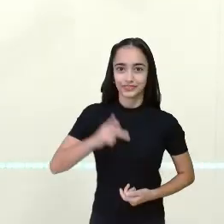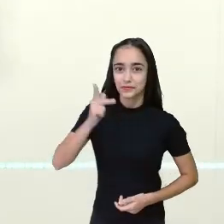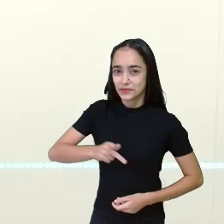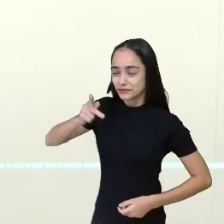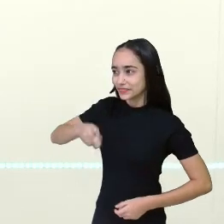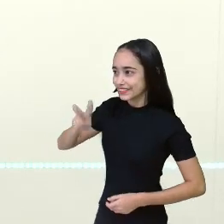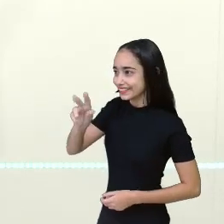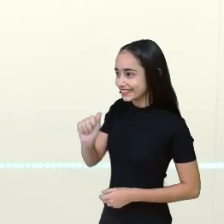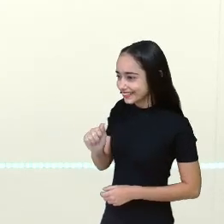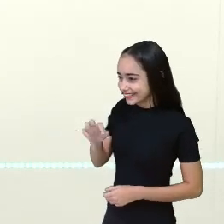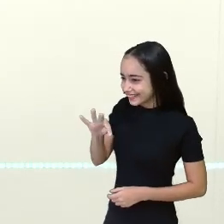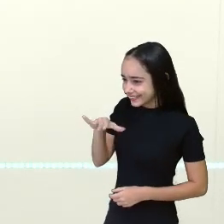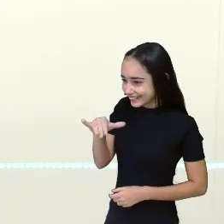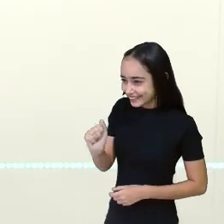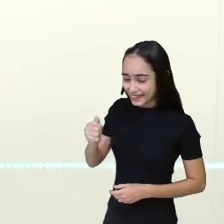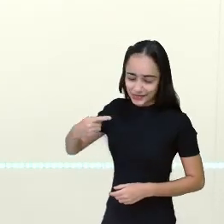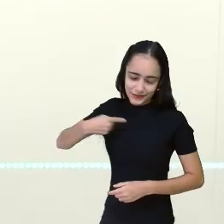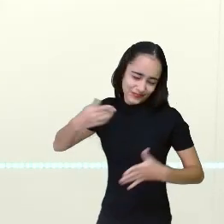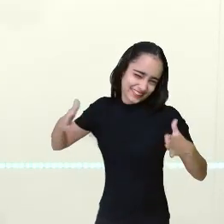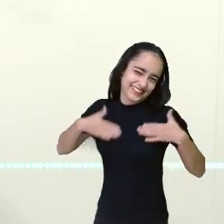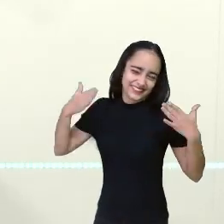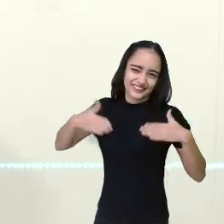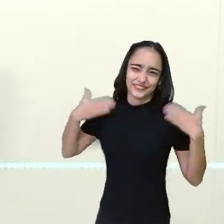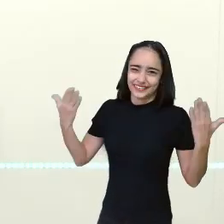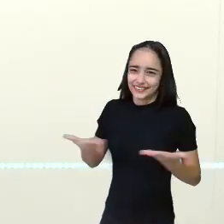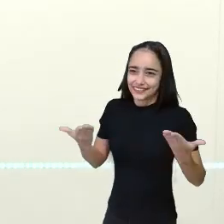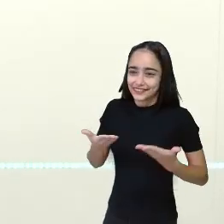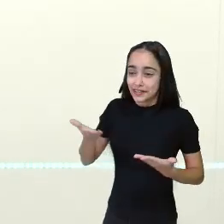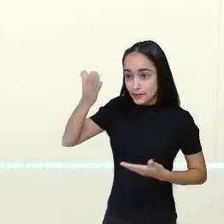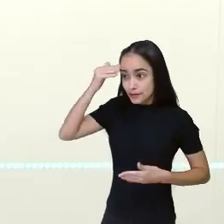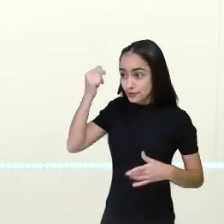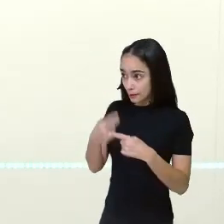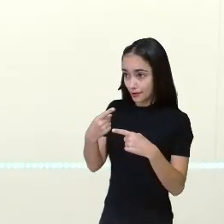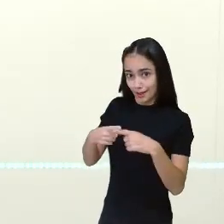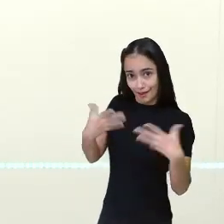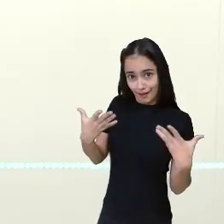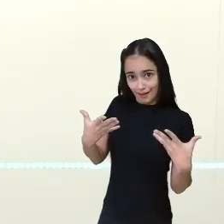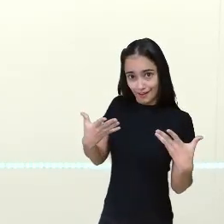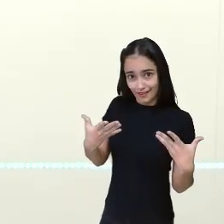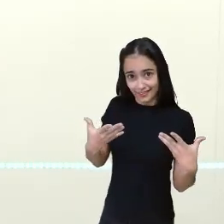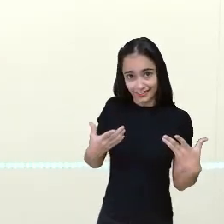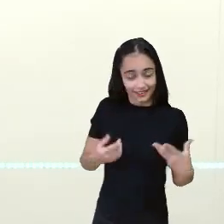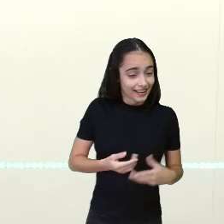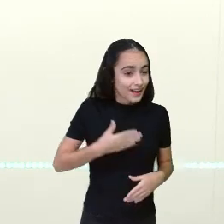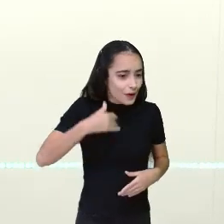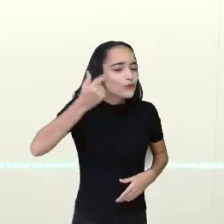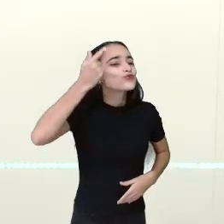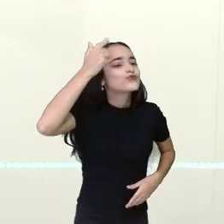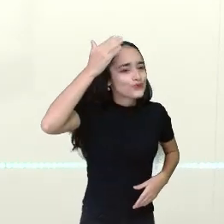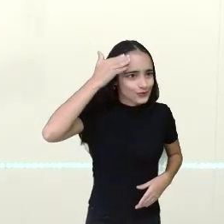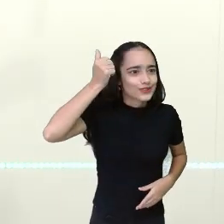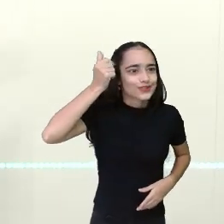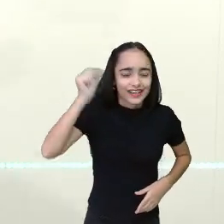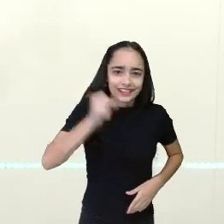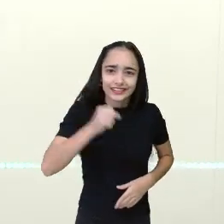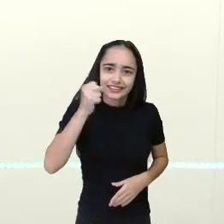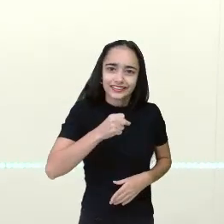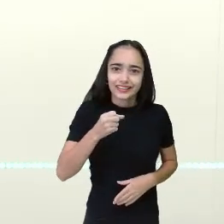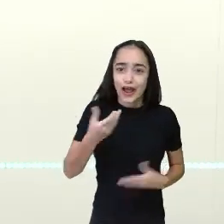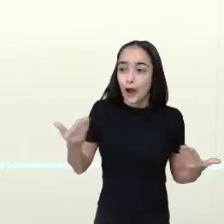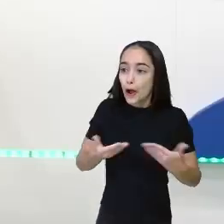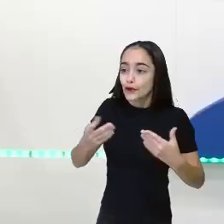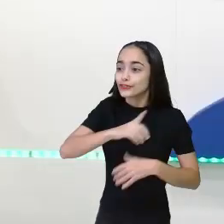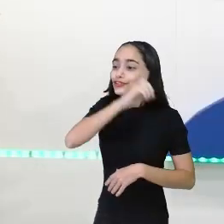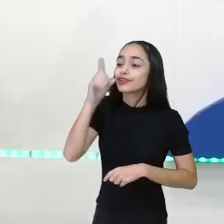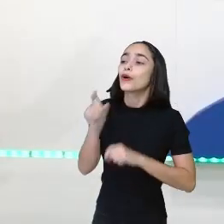Professora Kátia, estou tão animada hoje. Sabe por quê? Adivinha, olha só. Adivinha. Hoje é dia de quê? Hoje é dia de quê?